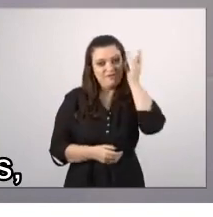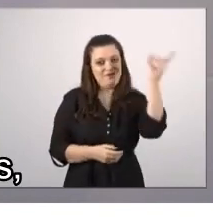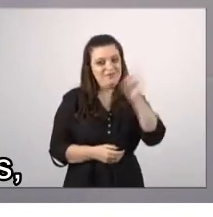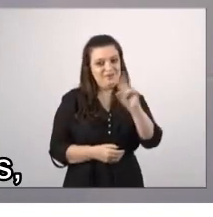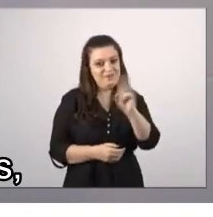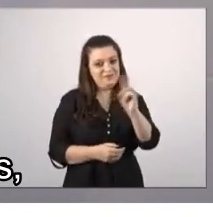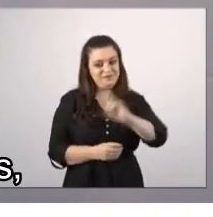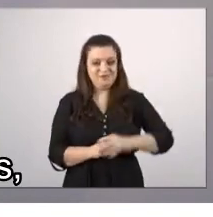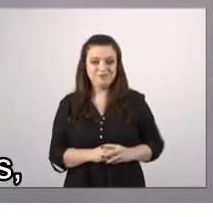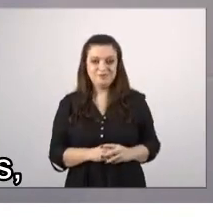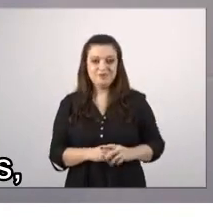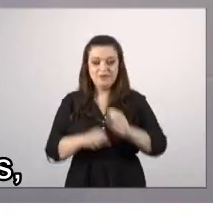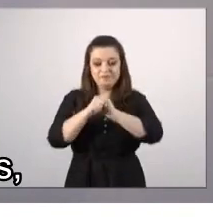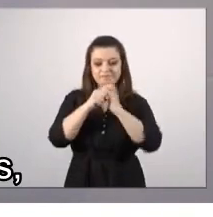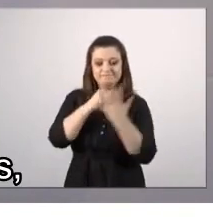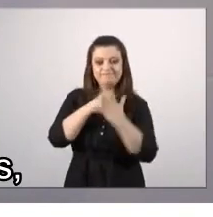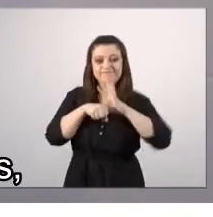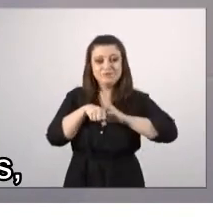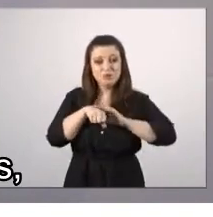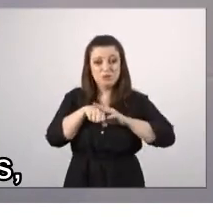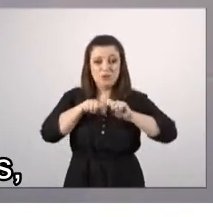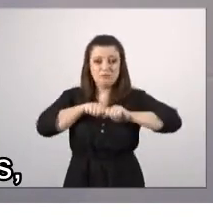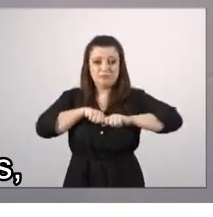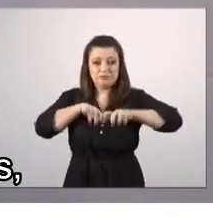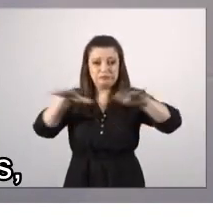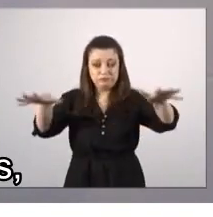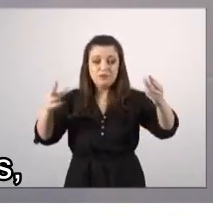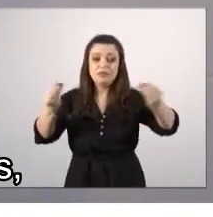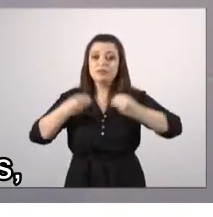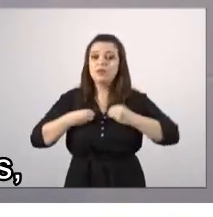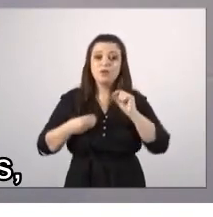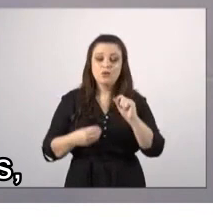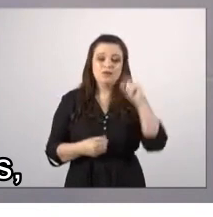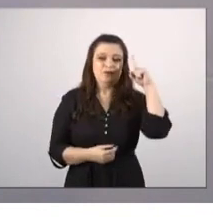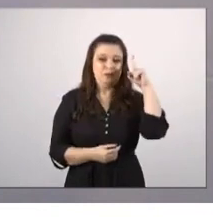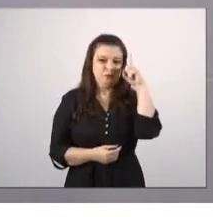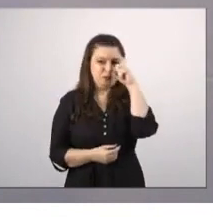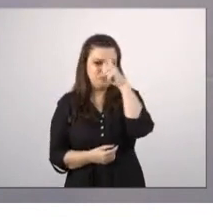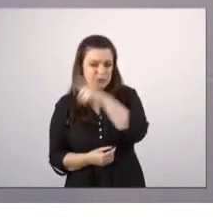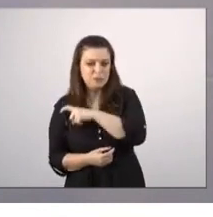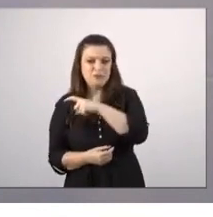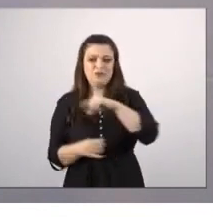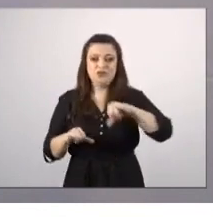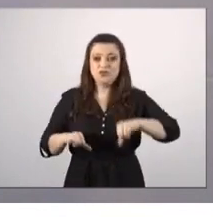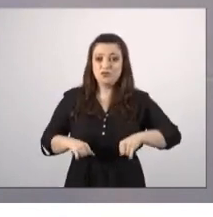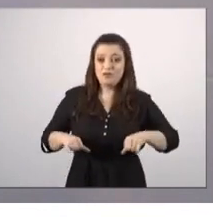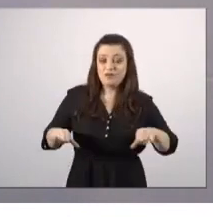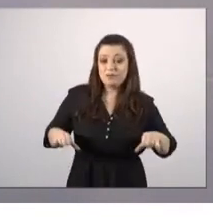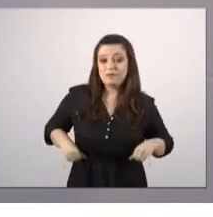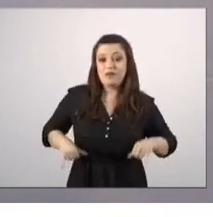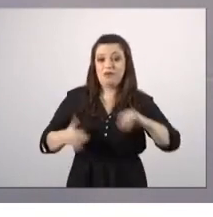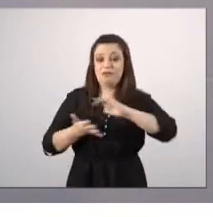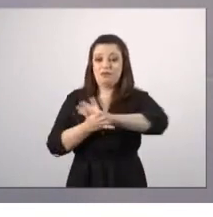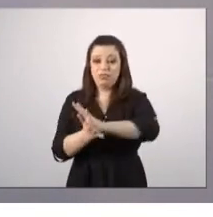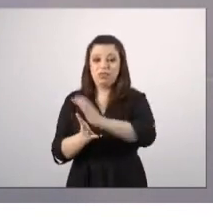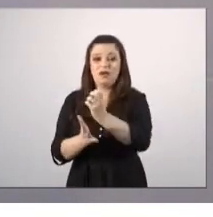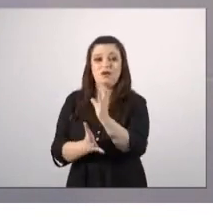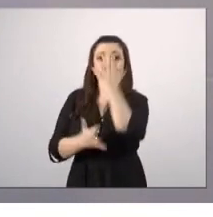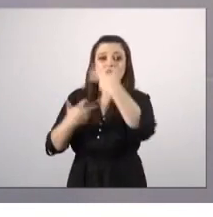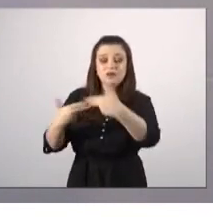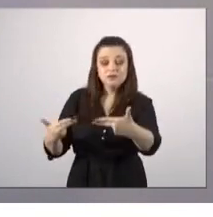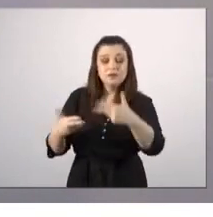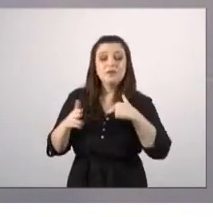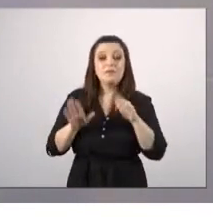A pandemia nos trouxe dificuldades, tragédias e dores, mas, ao mesmo tempo, ela nos